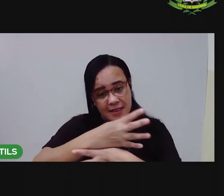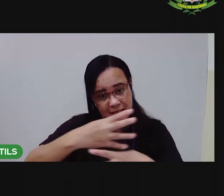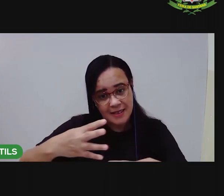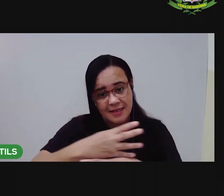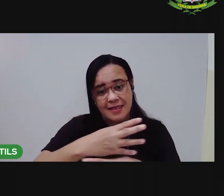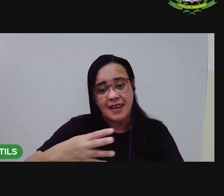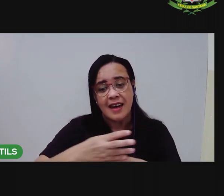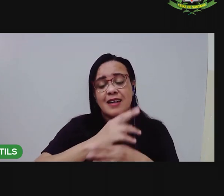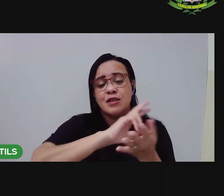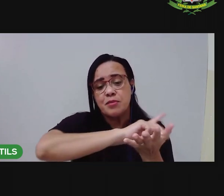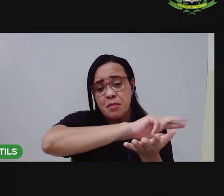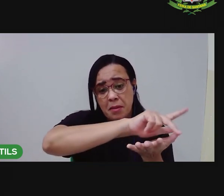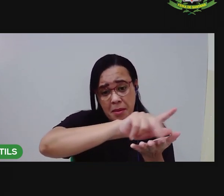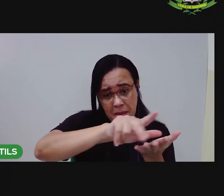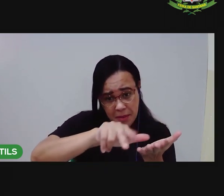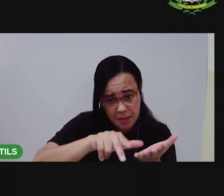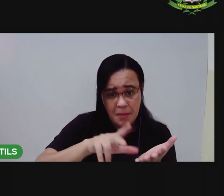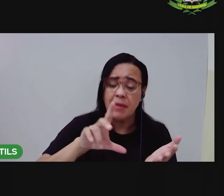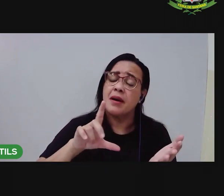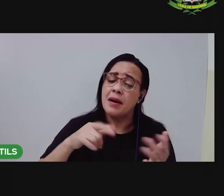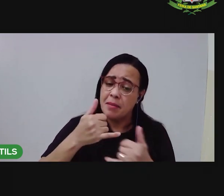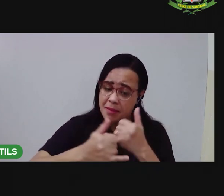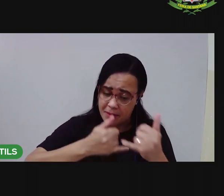nos parques infantis urbanos.